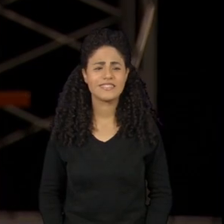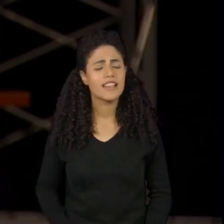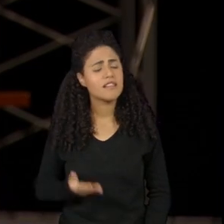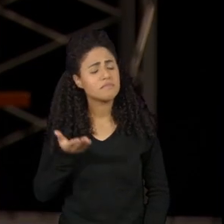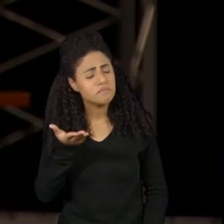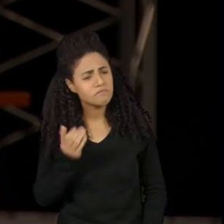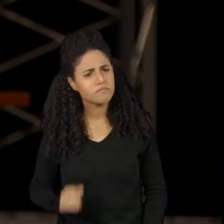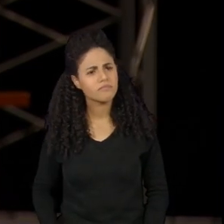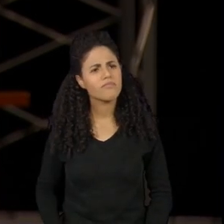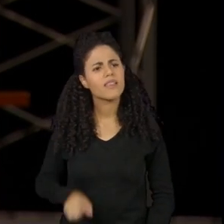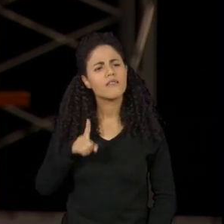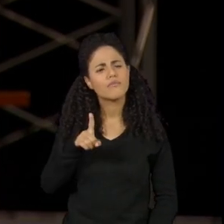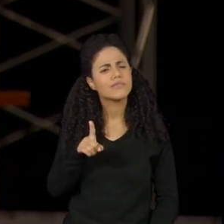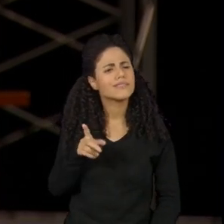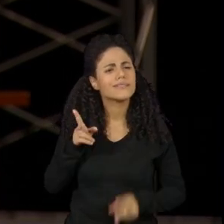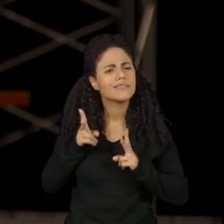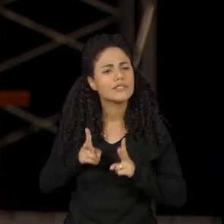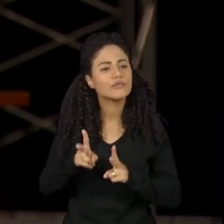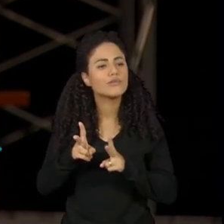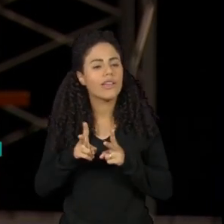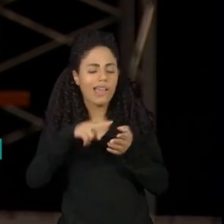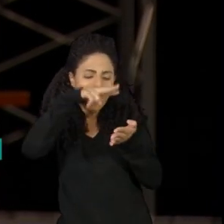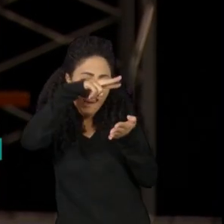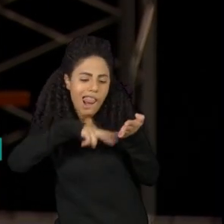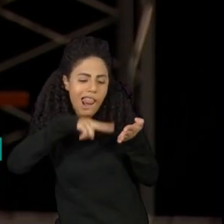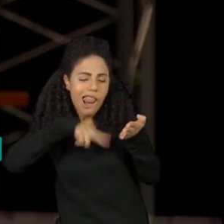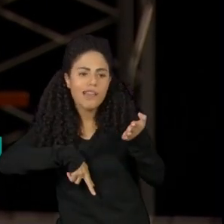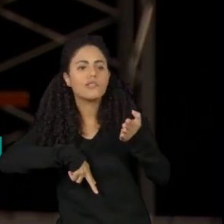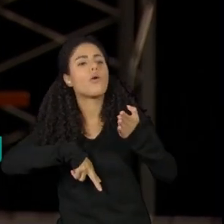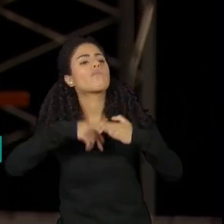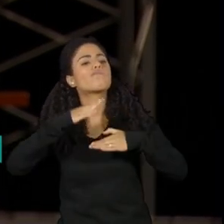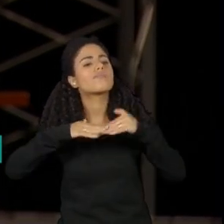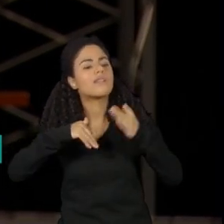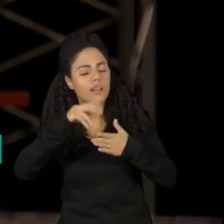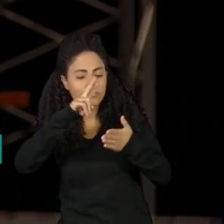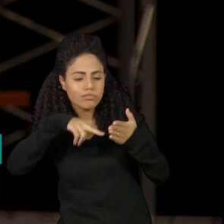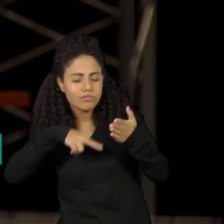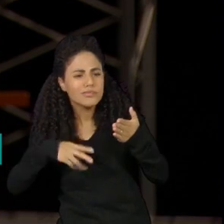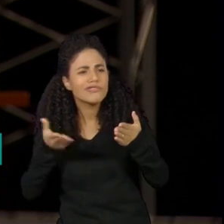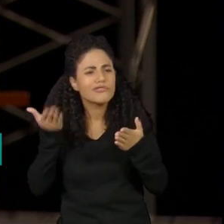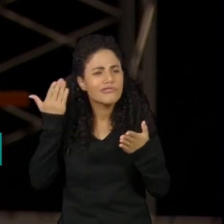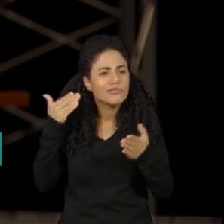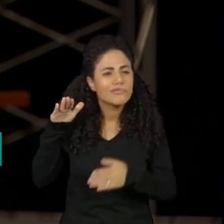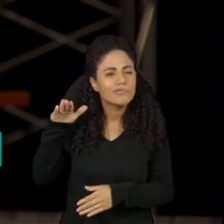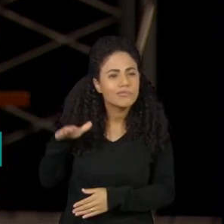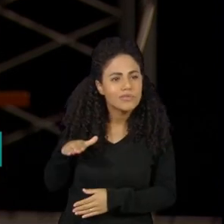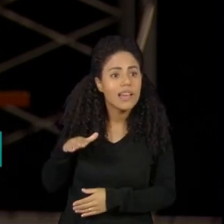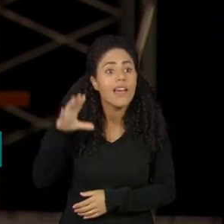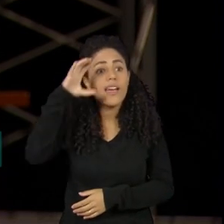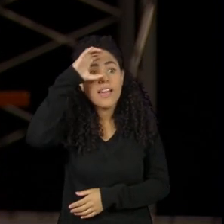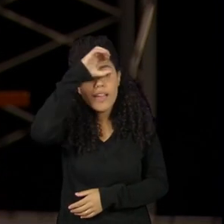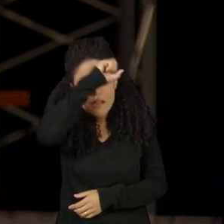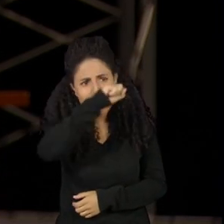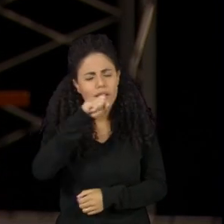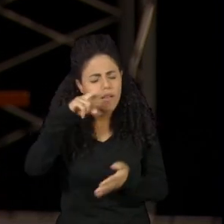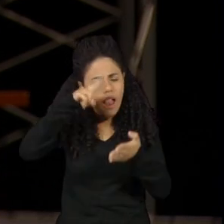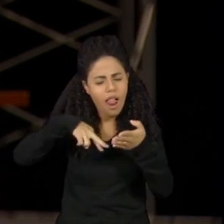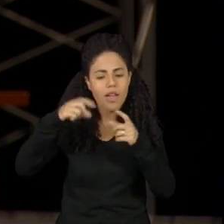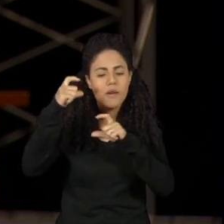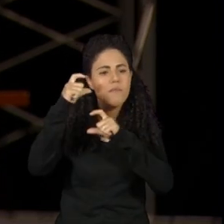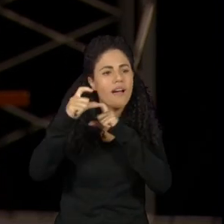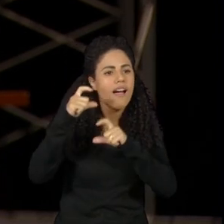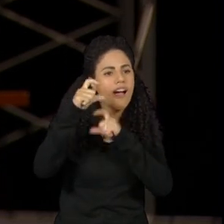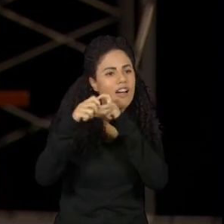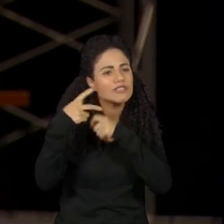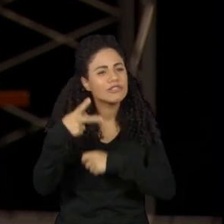Bortolotto, você costuma dizer que adquiriu o hábito da leitura bem cedo e que aprendeu a ler com os gibis que teu tio trazia. Então,